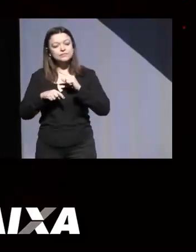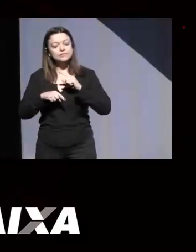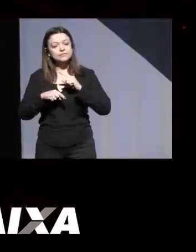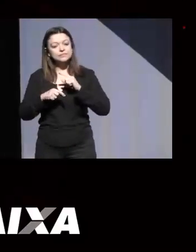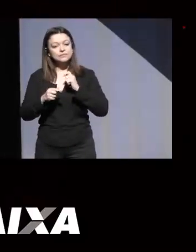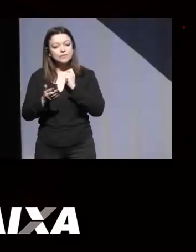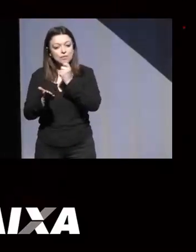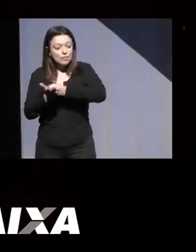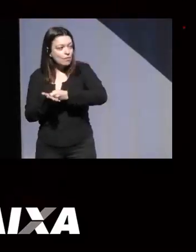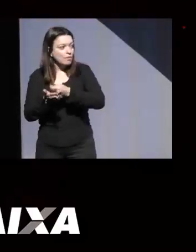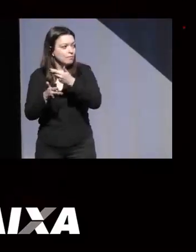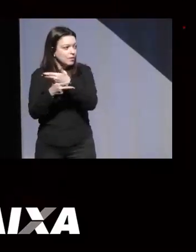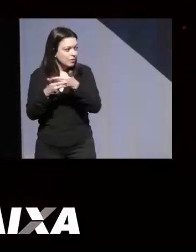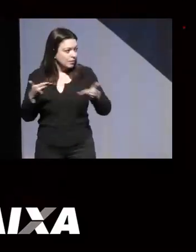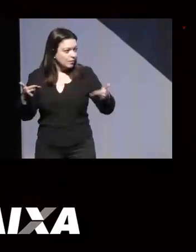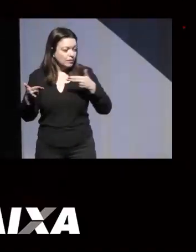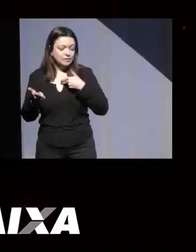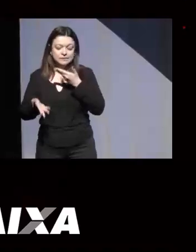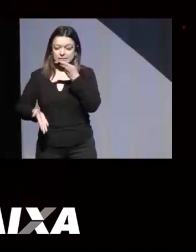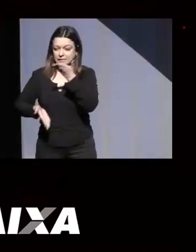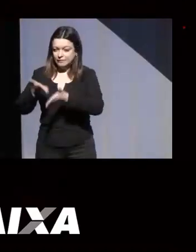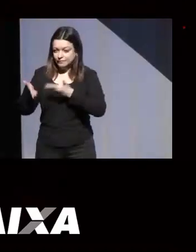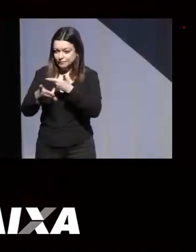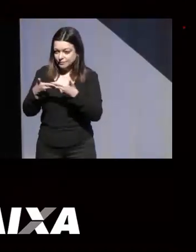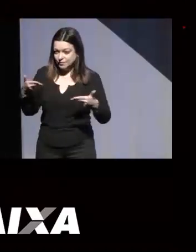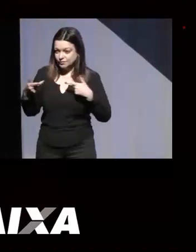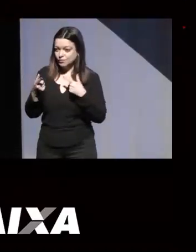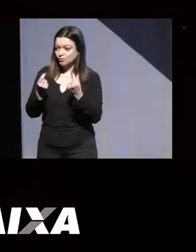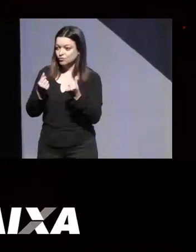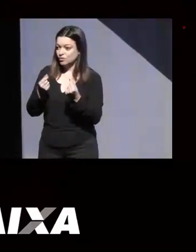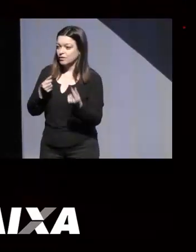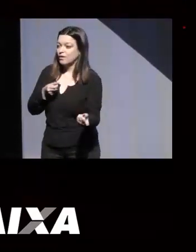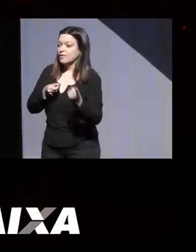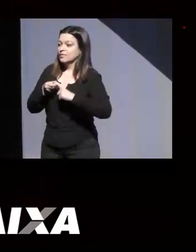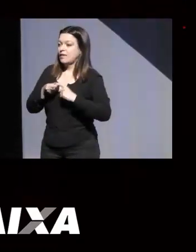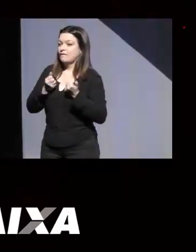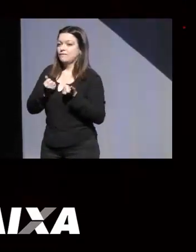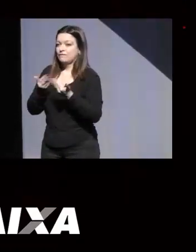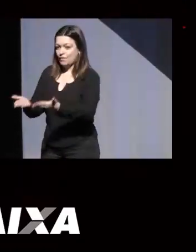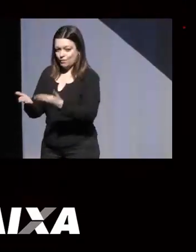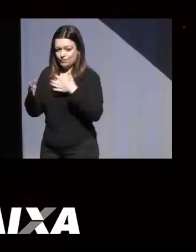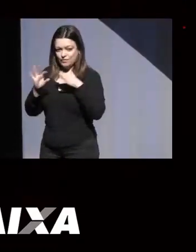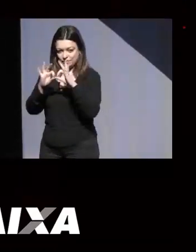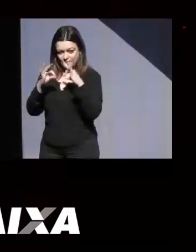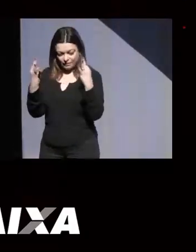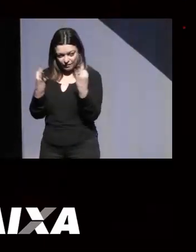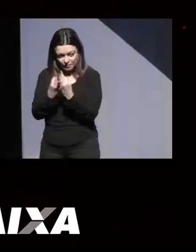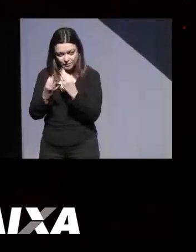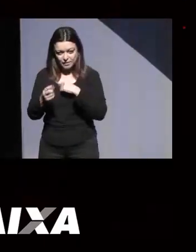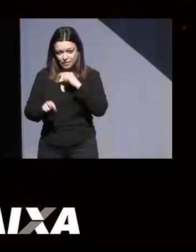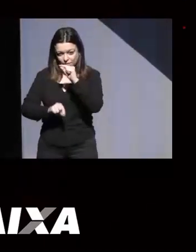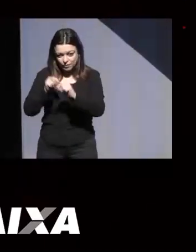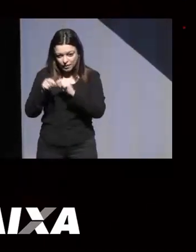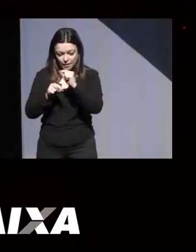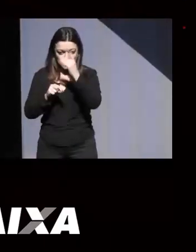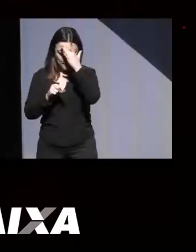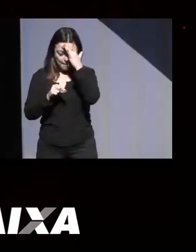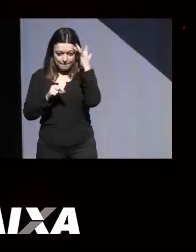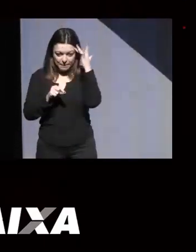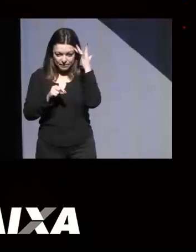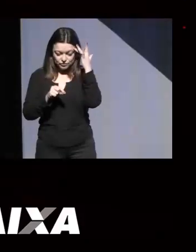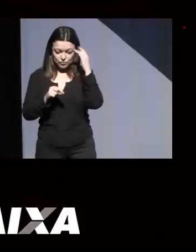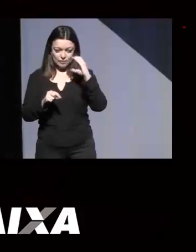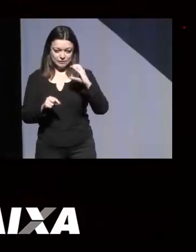e serviços. Serão devolvidos, nos termos e limites previstos nesse capítulo, para pessoas